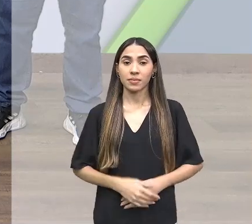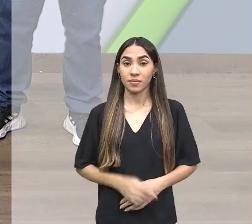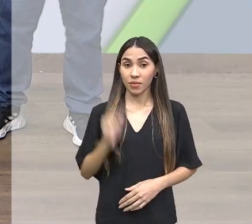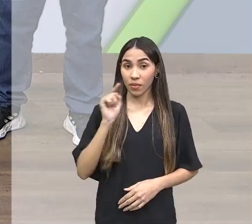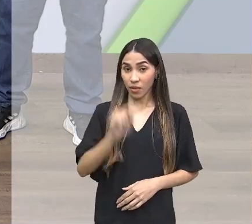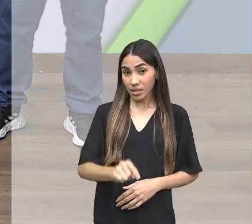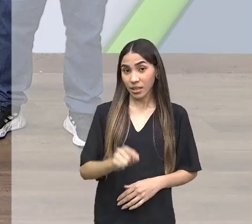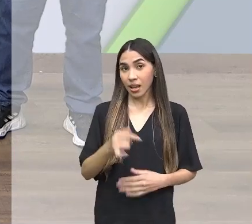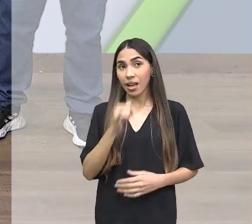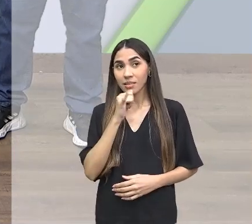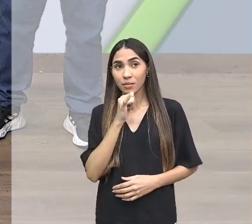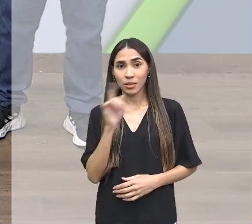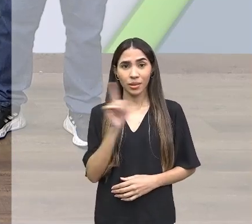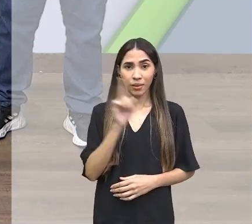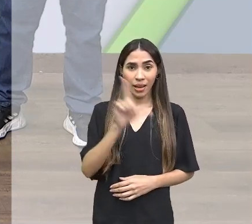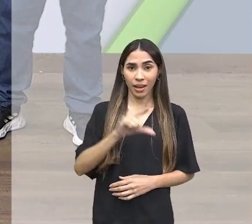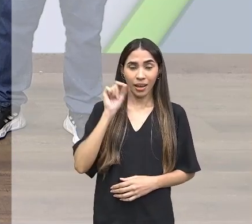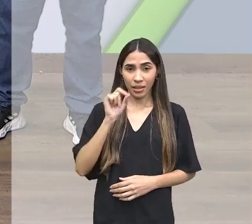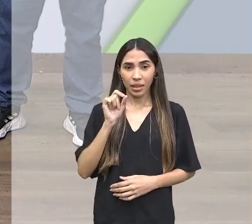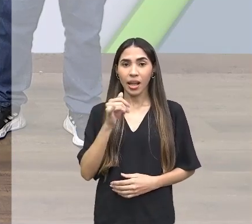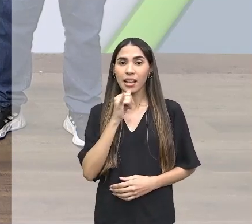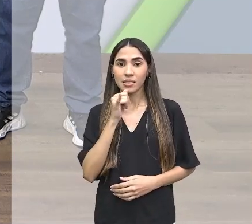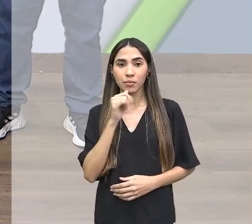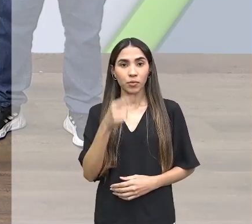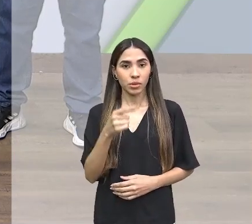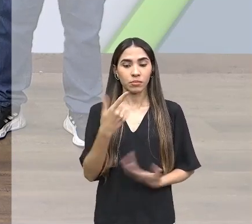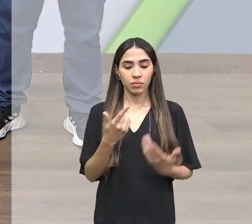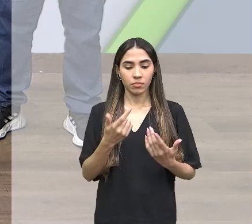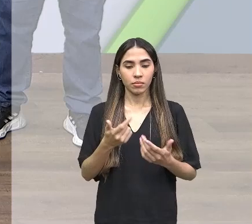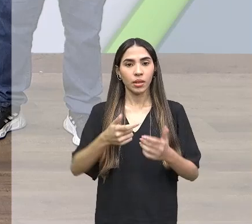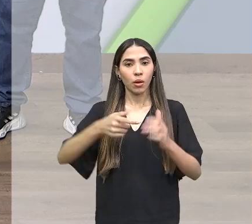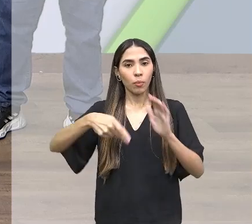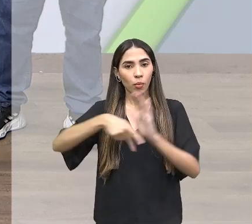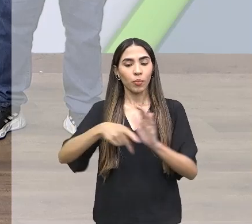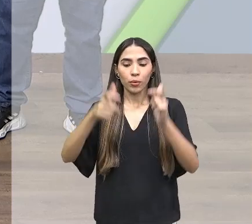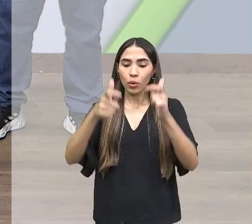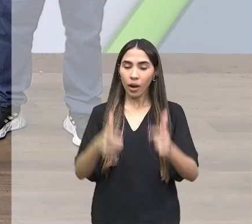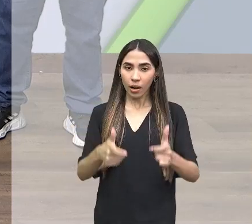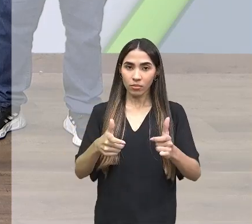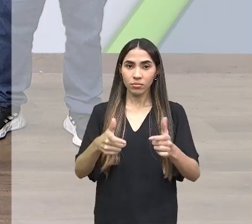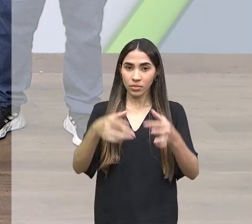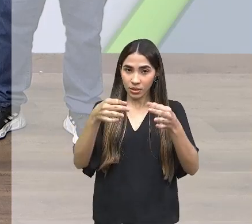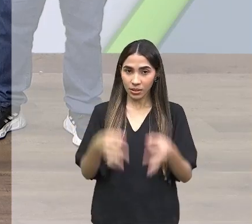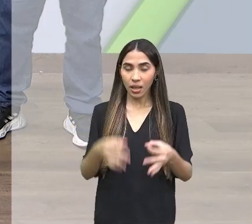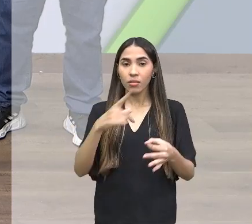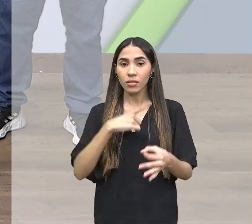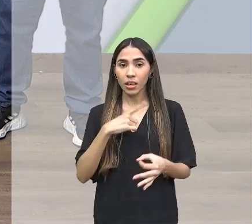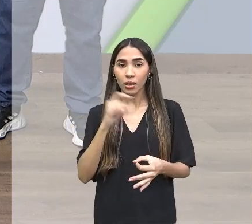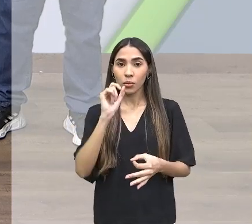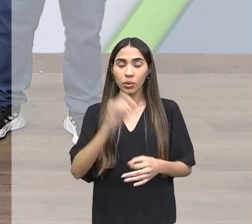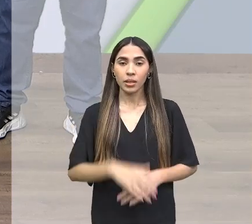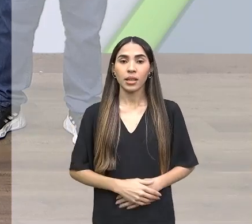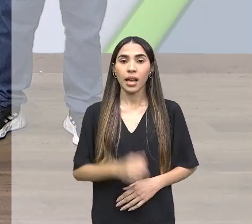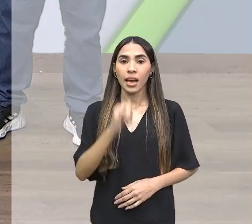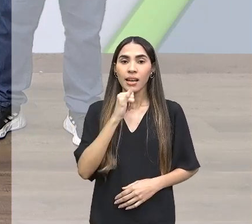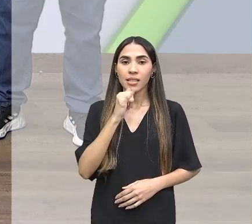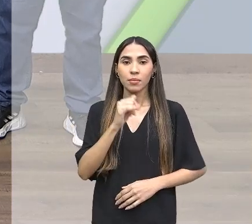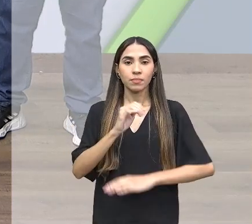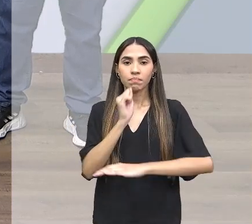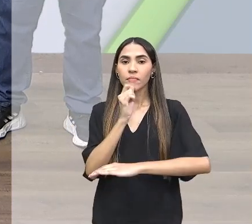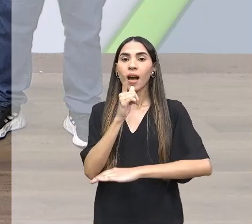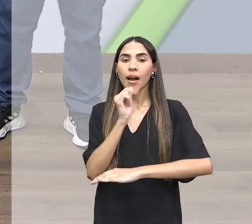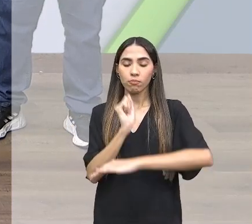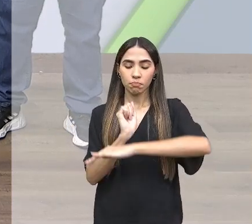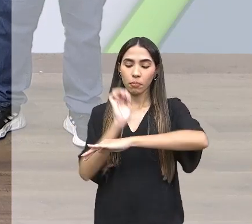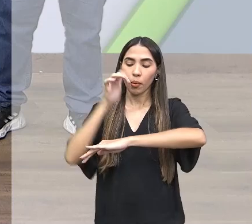Você, claro, não é uma escolha arbitrária. Escolhe-se um terreno apropriado, onde nós temos uma queda d'água, para